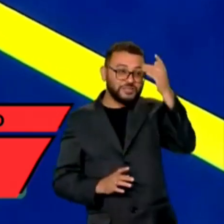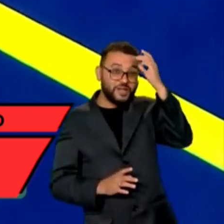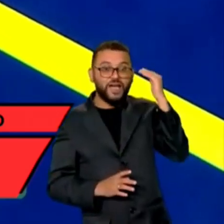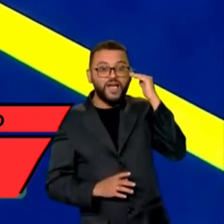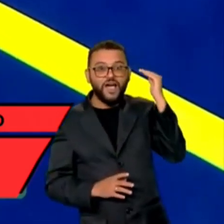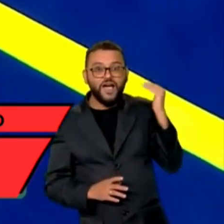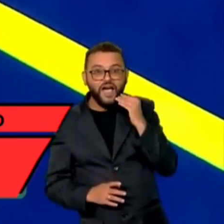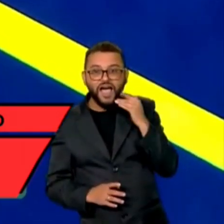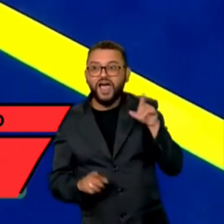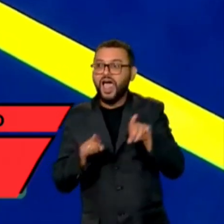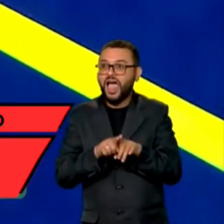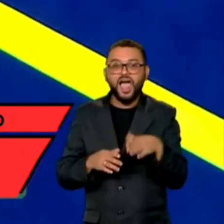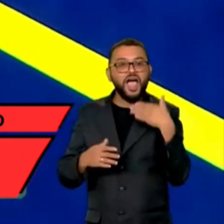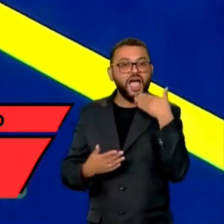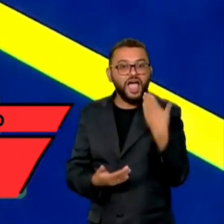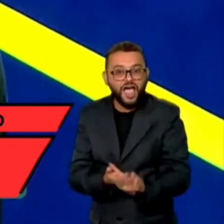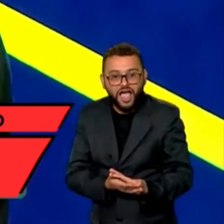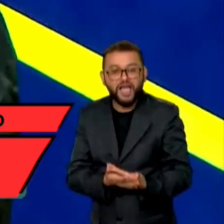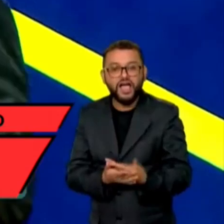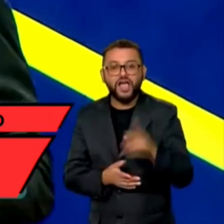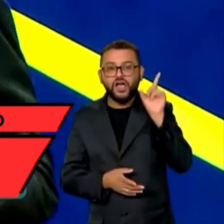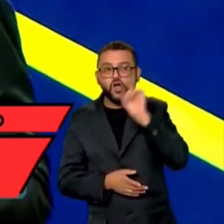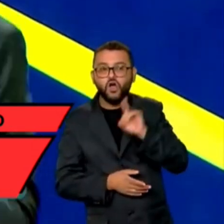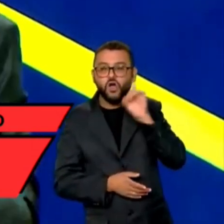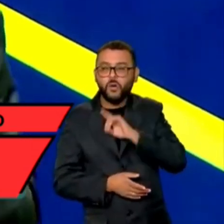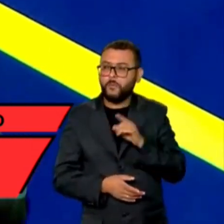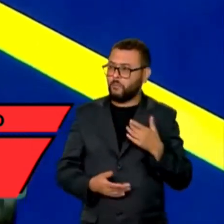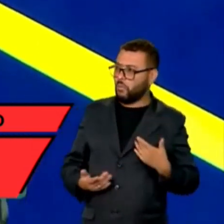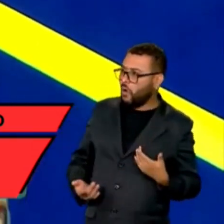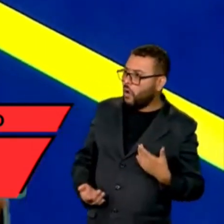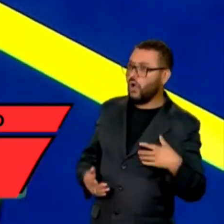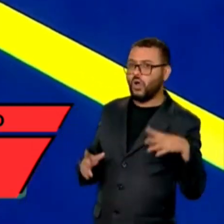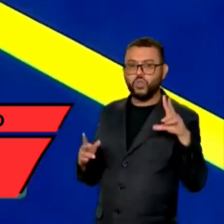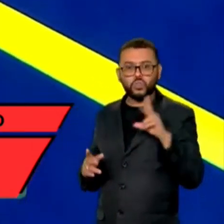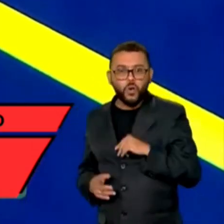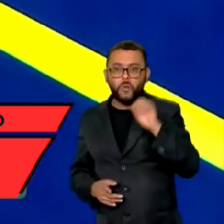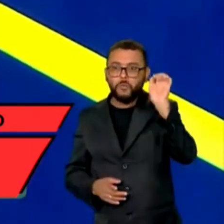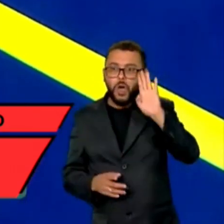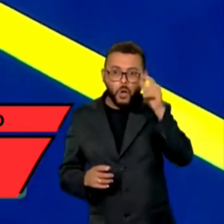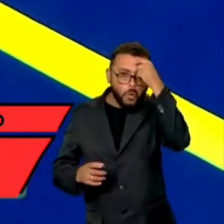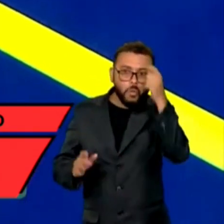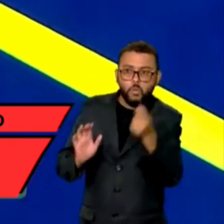Sul, aí o Brasil tem. Os Estados Unidos lá do Silício, o Brasil fez.